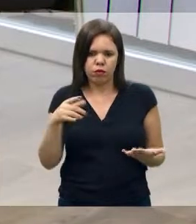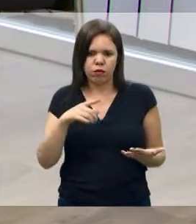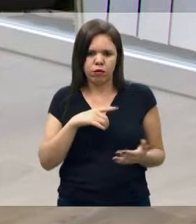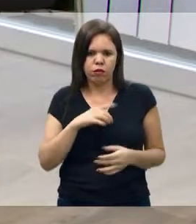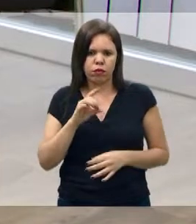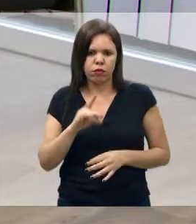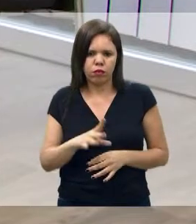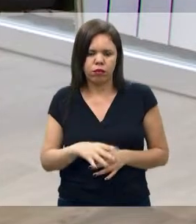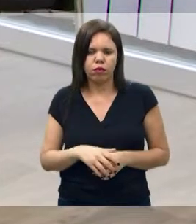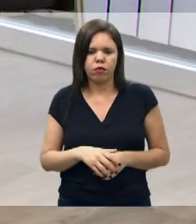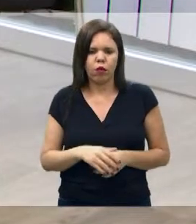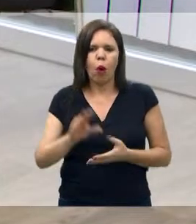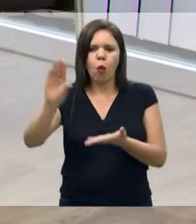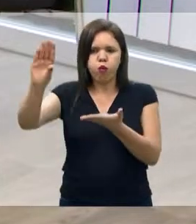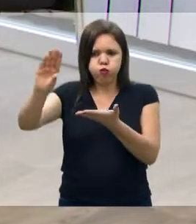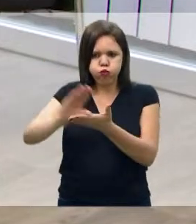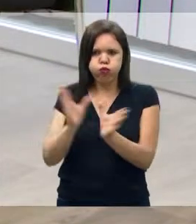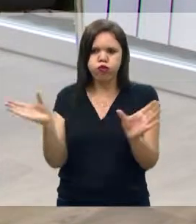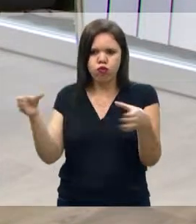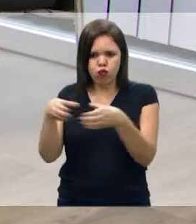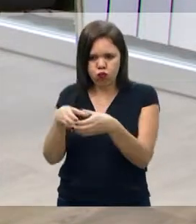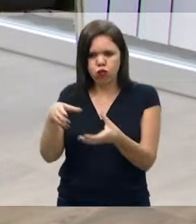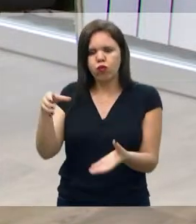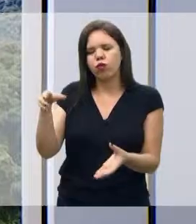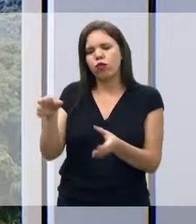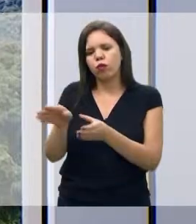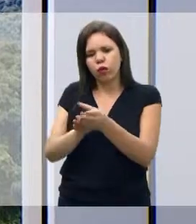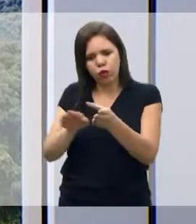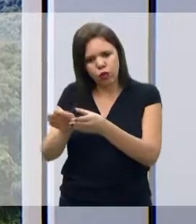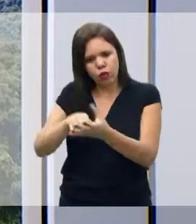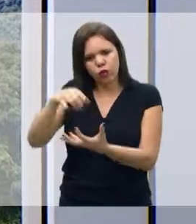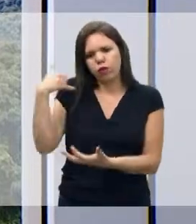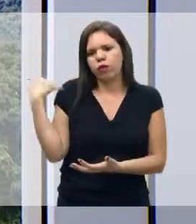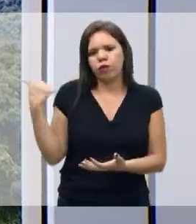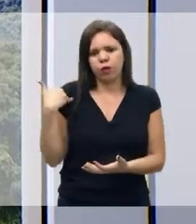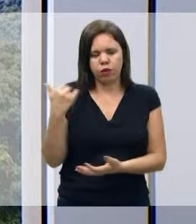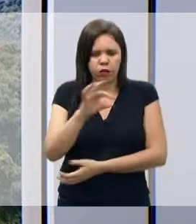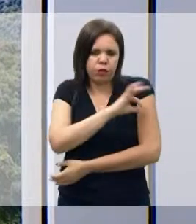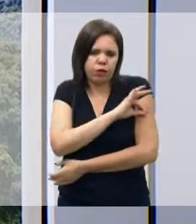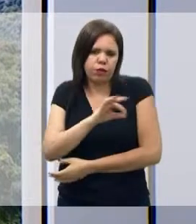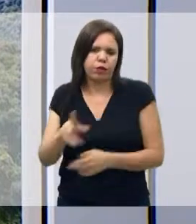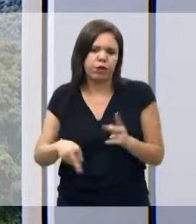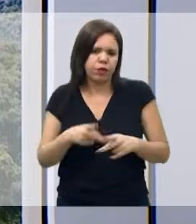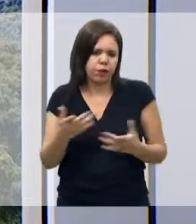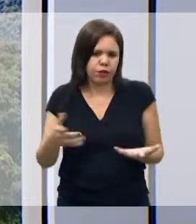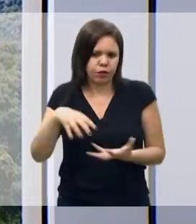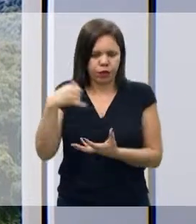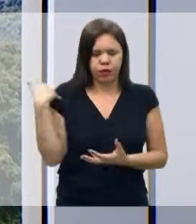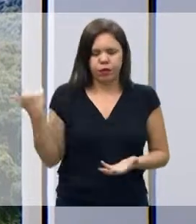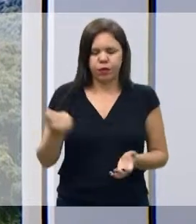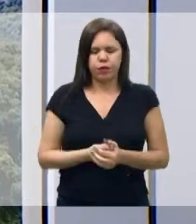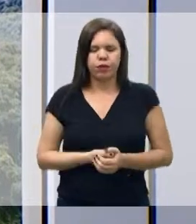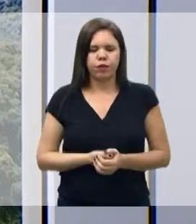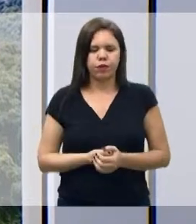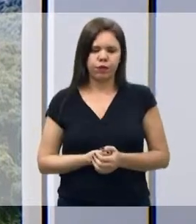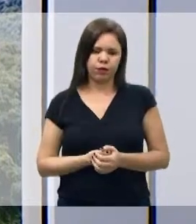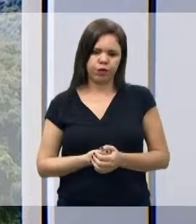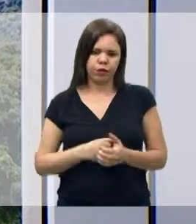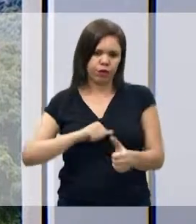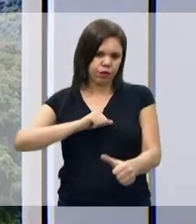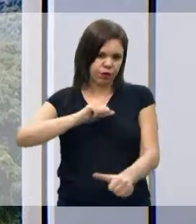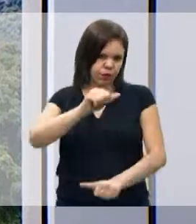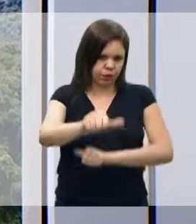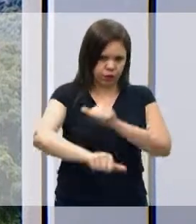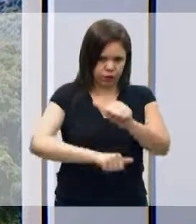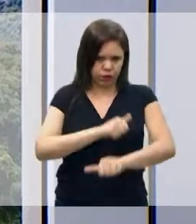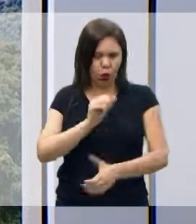Não, recursos do Conselho, tá, né, do Fundo Municipal da Pessoa Idosa. Sim. Né, nessa